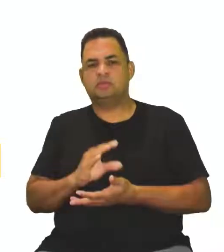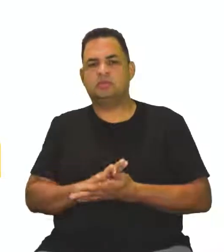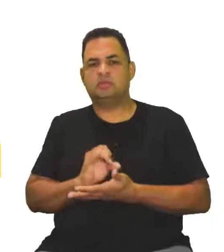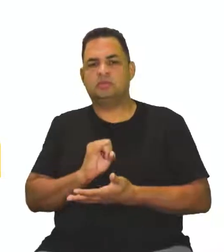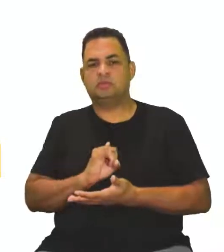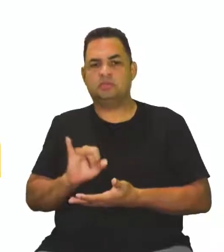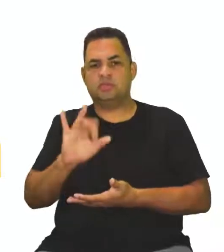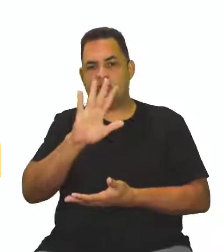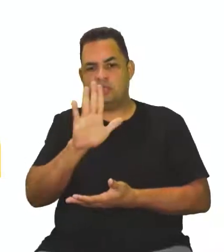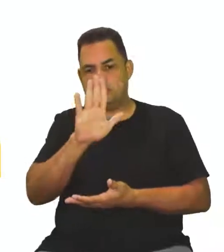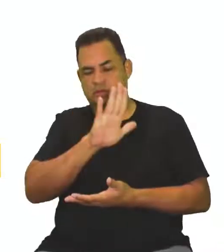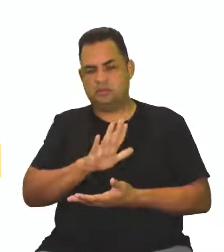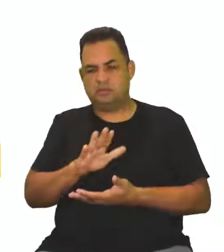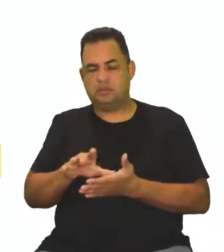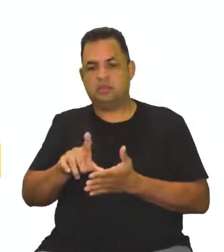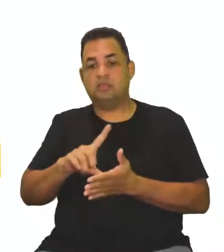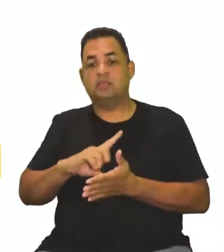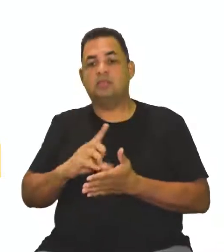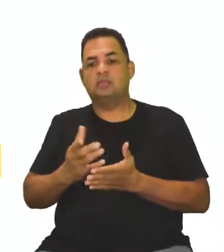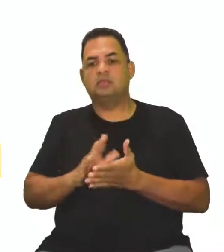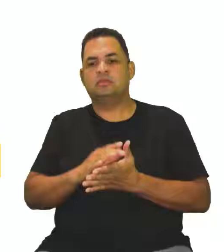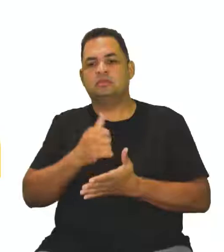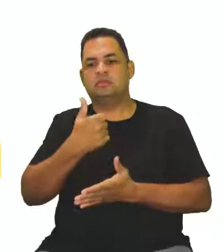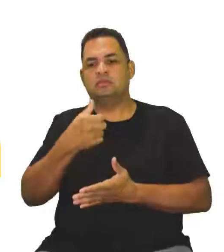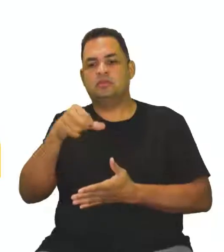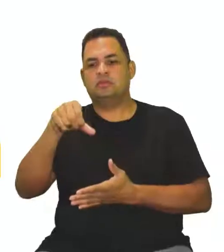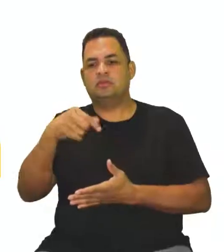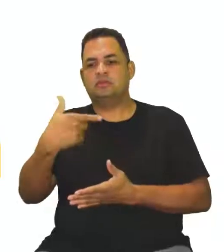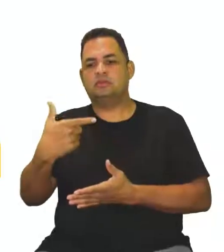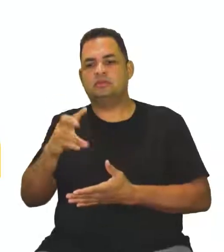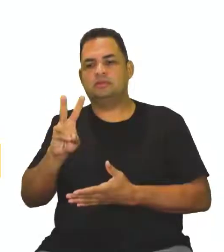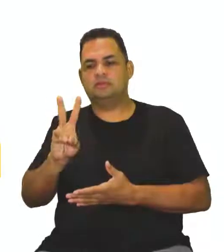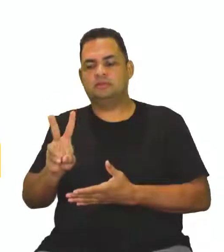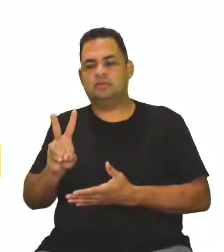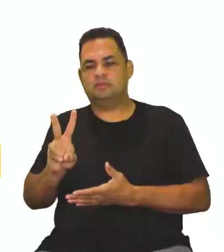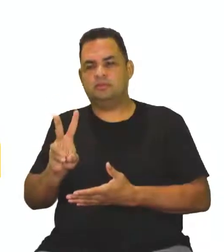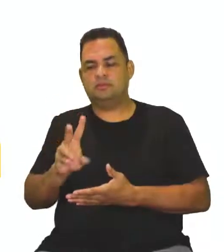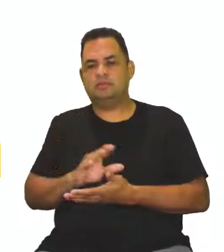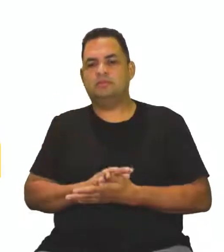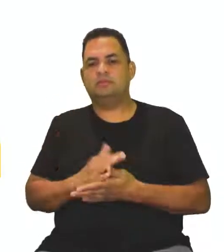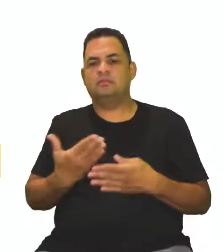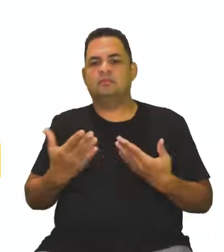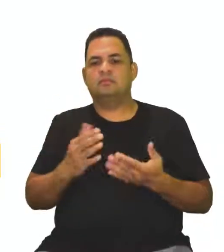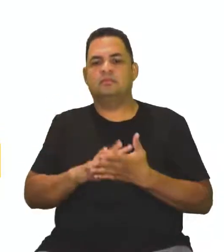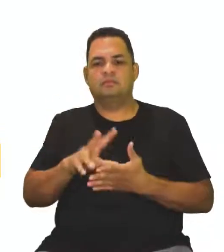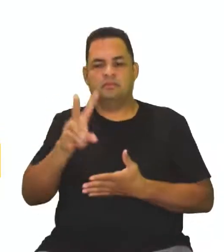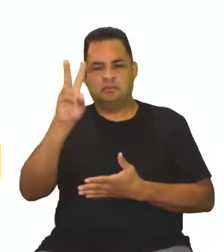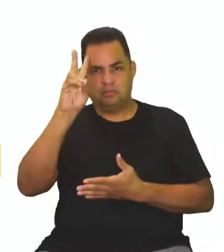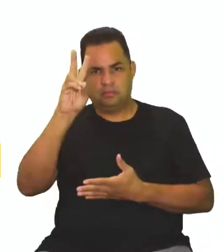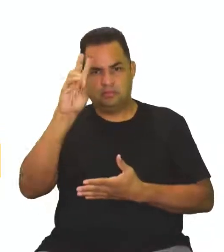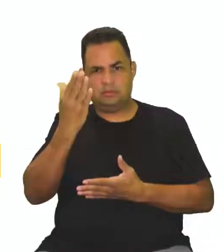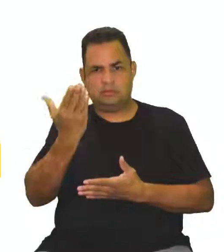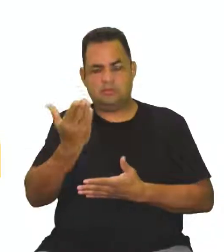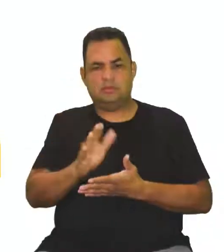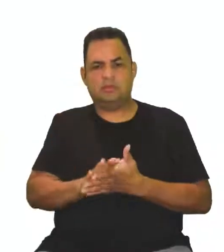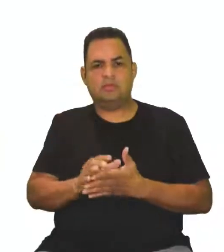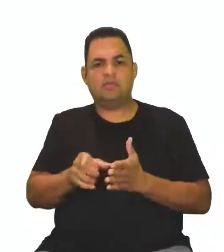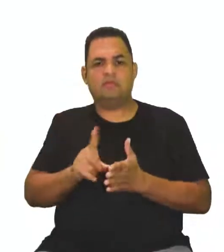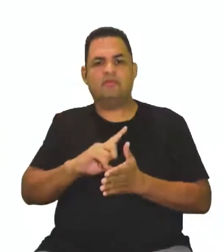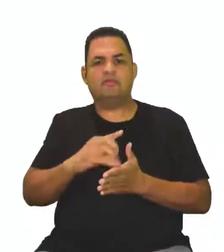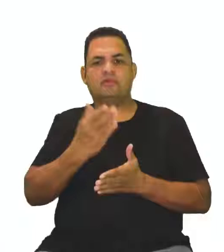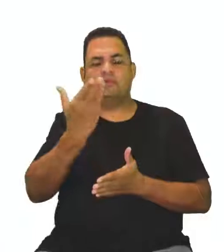figura anterior é o que? Dos 192, porque, só lembrando, deixa eu voltar aqui rapidinho para vocês